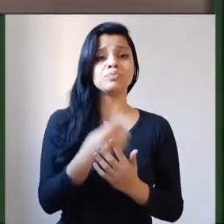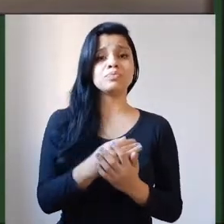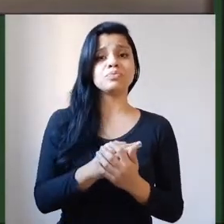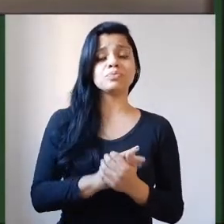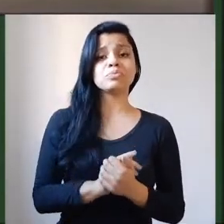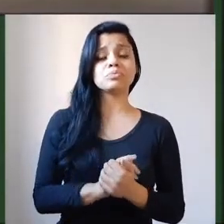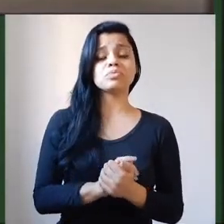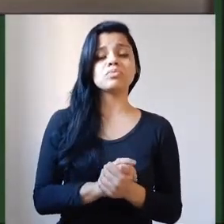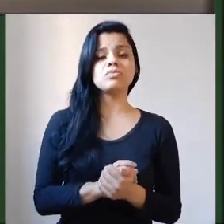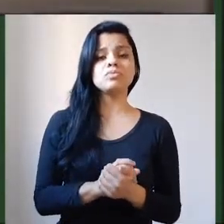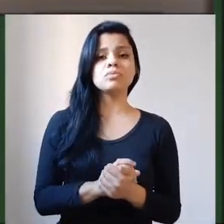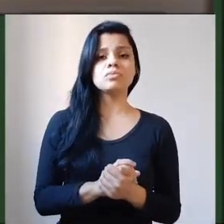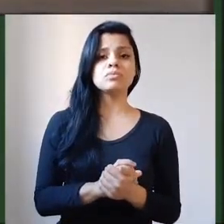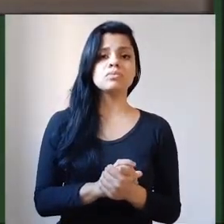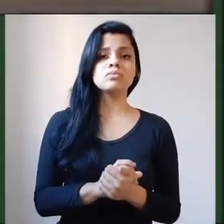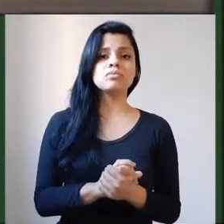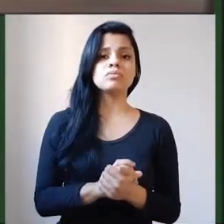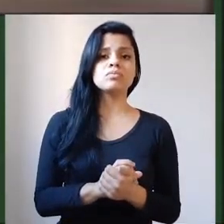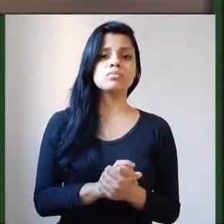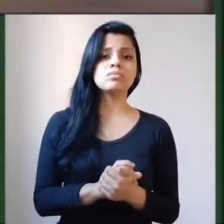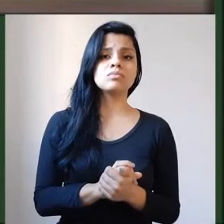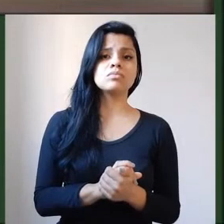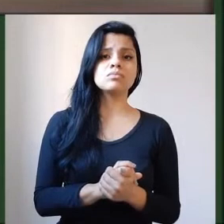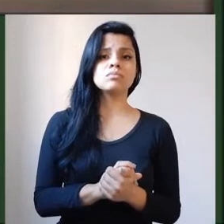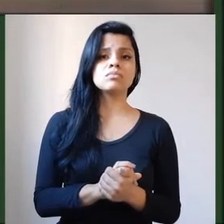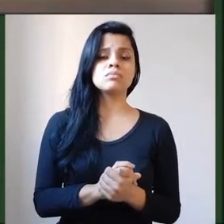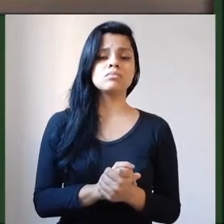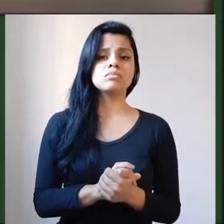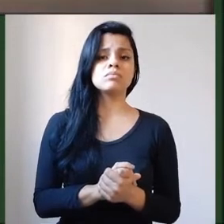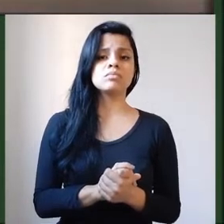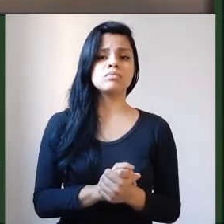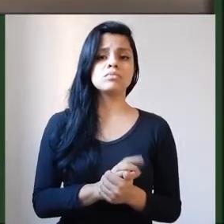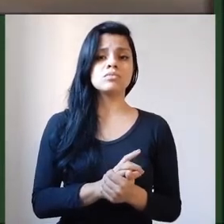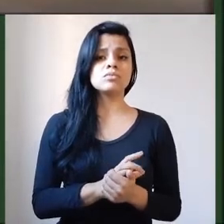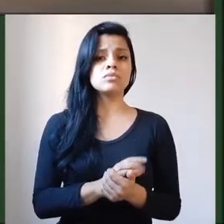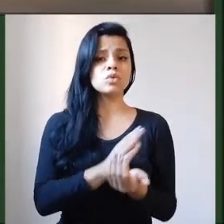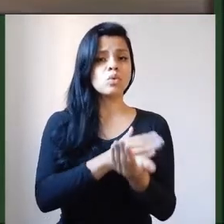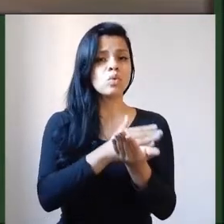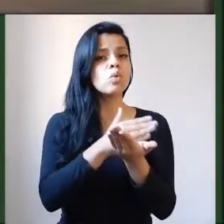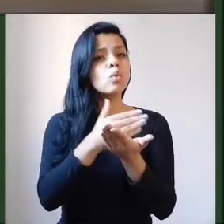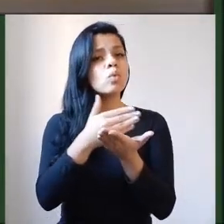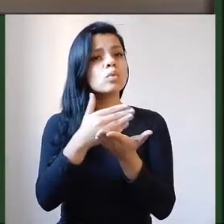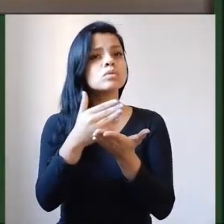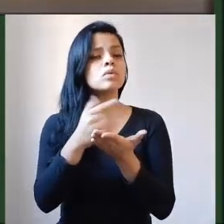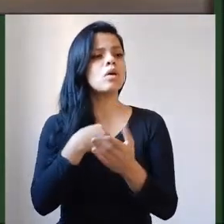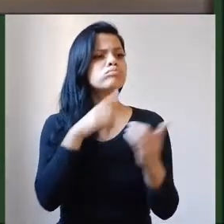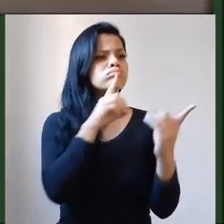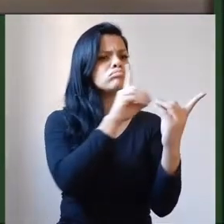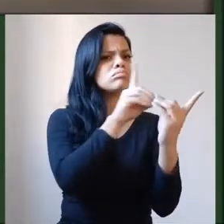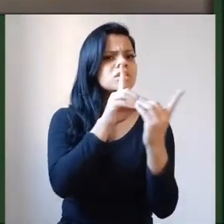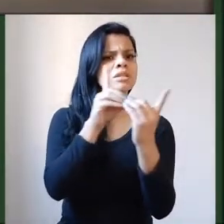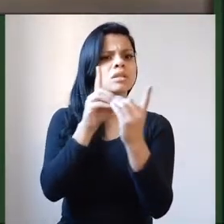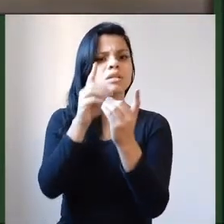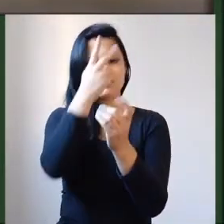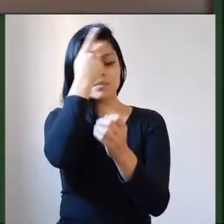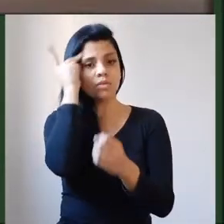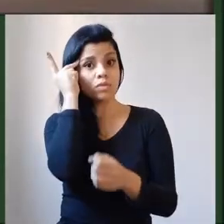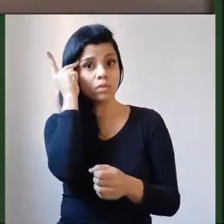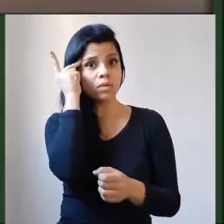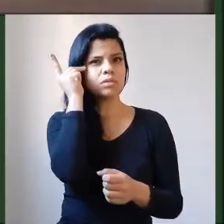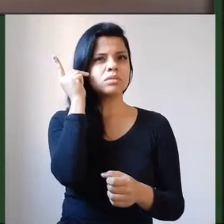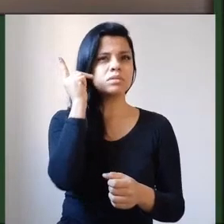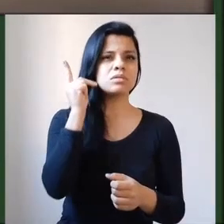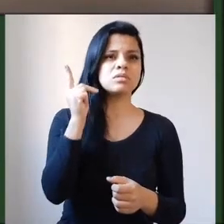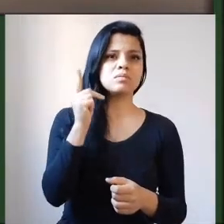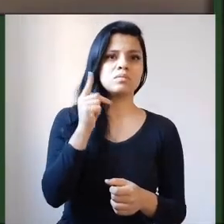de Covid em abril. Em março eu ainda estava no estágio da residência e eu